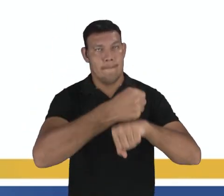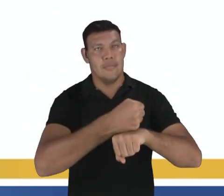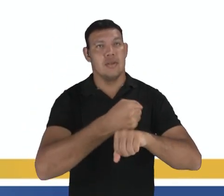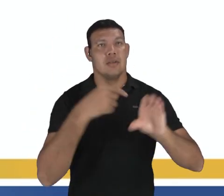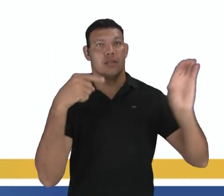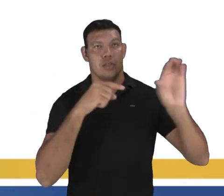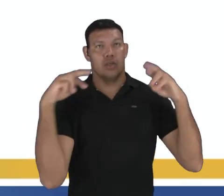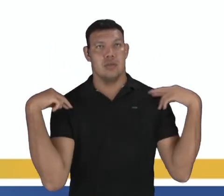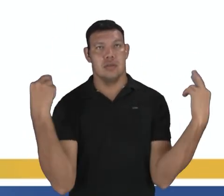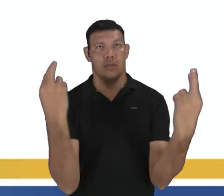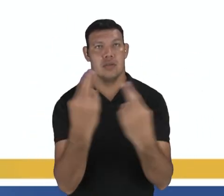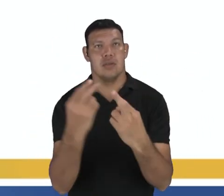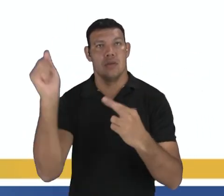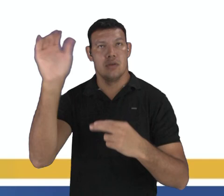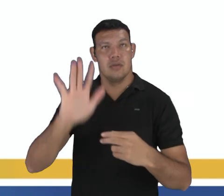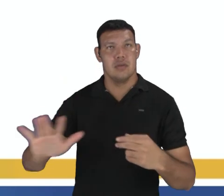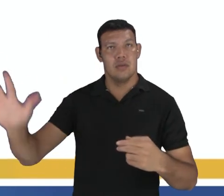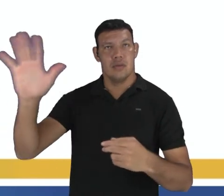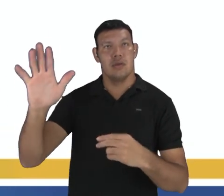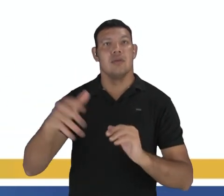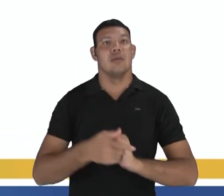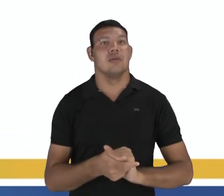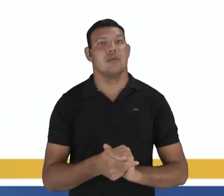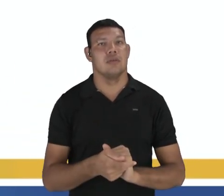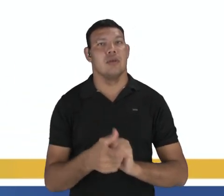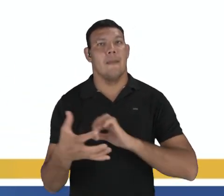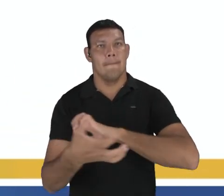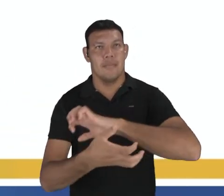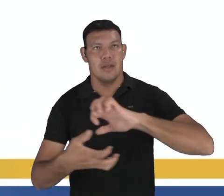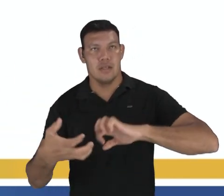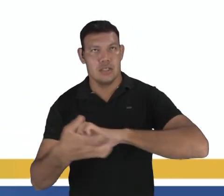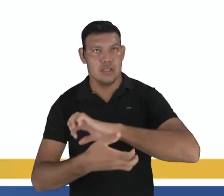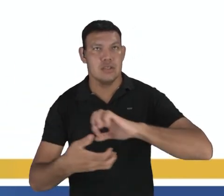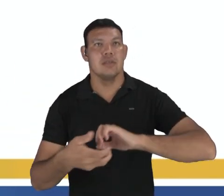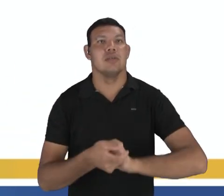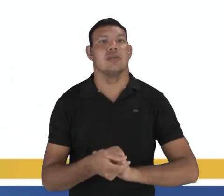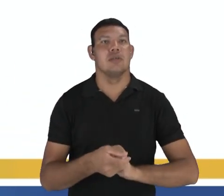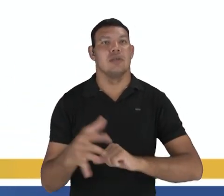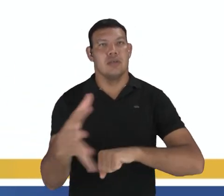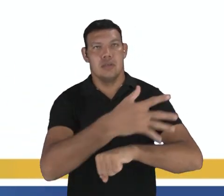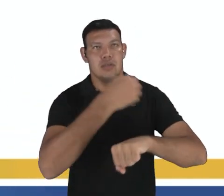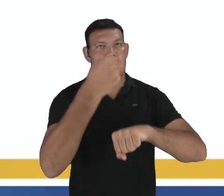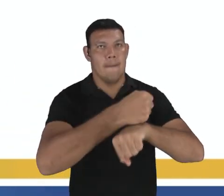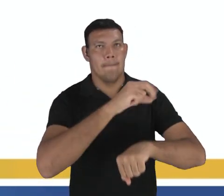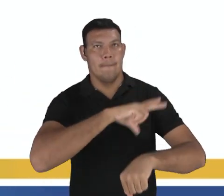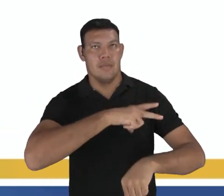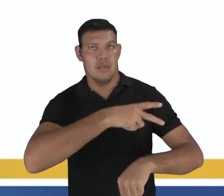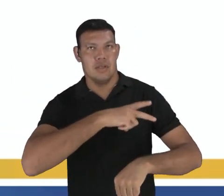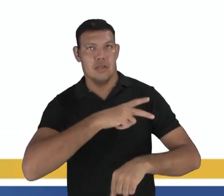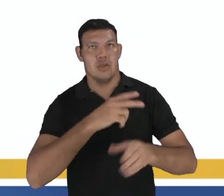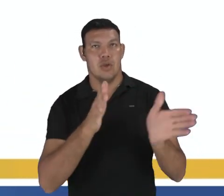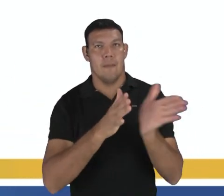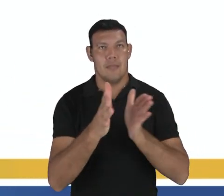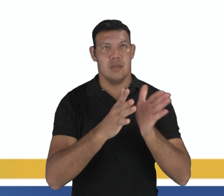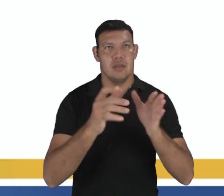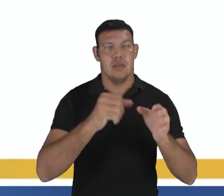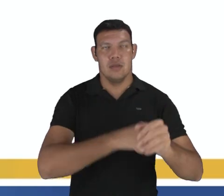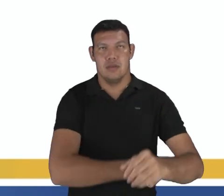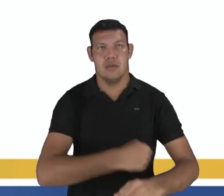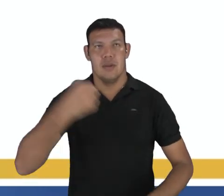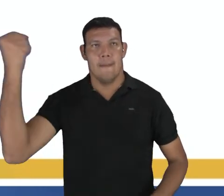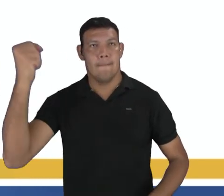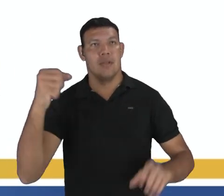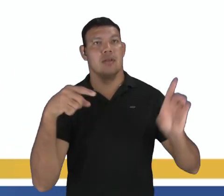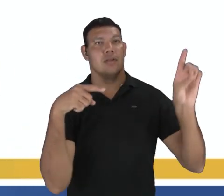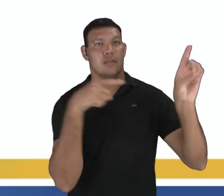comunidades livres formadas por escravos fugitivos e países africanos atuais que mantêm estreitos vínculos com a